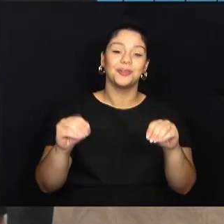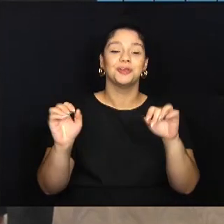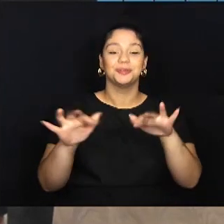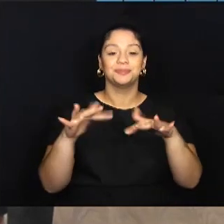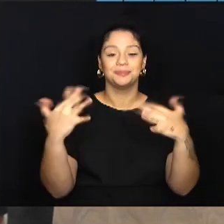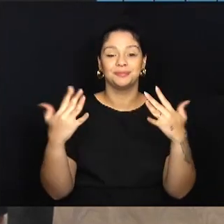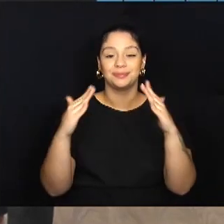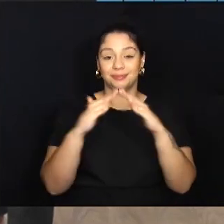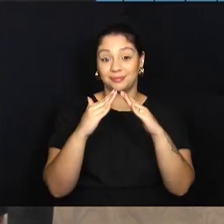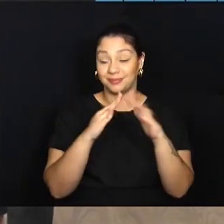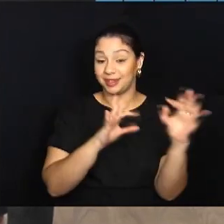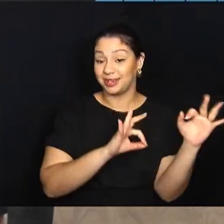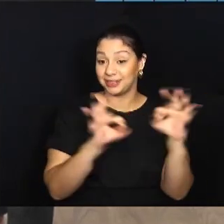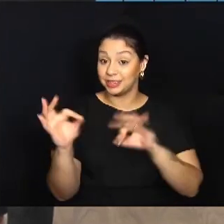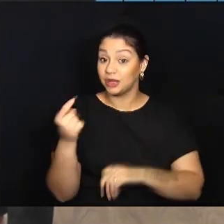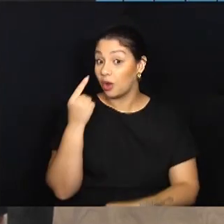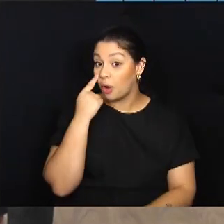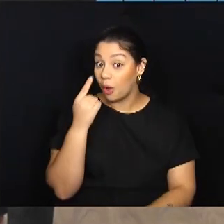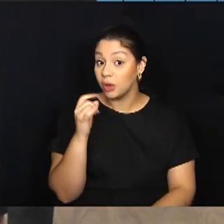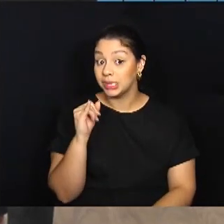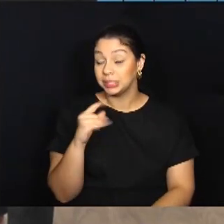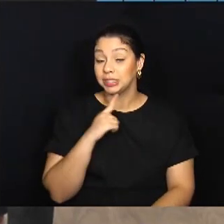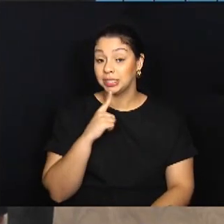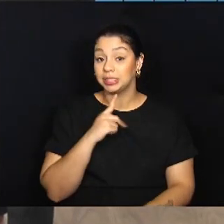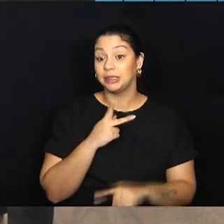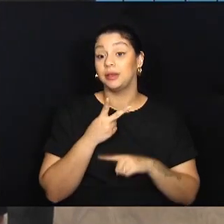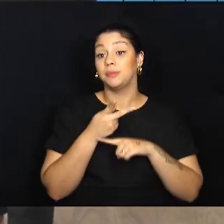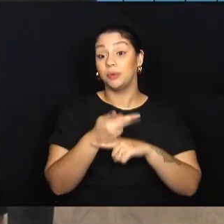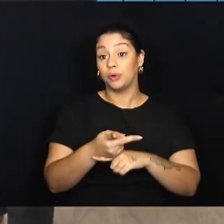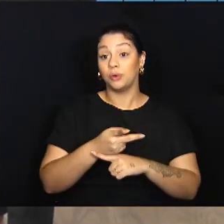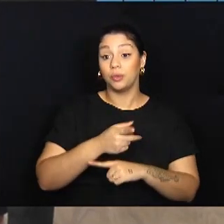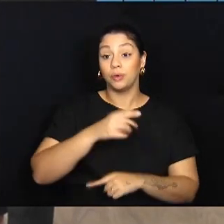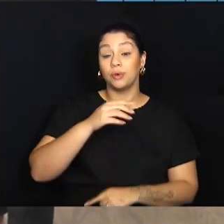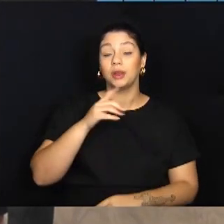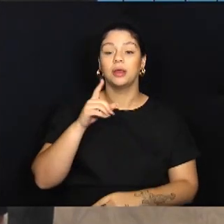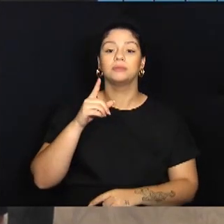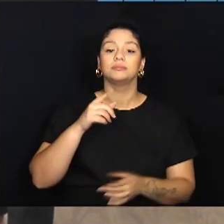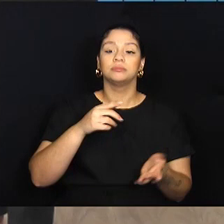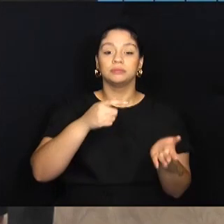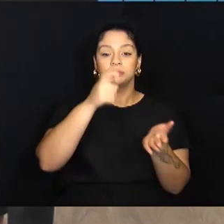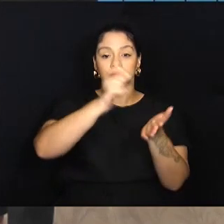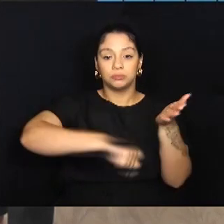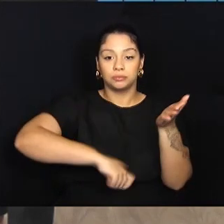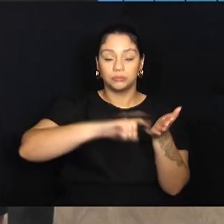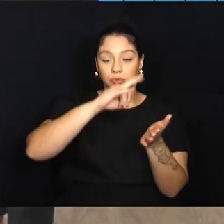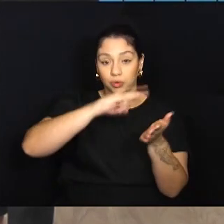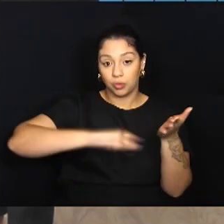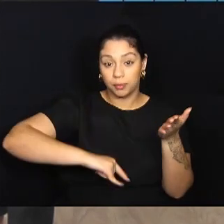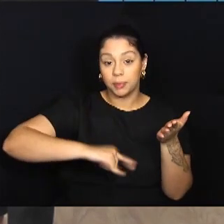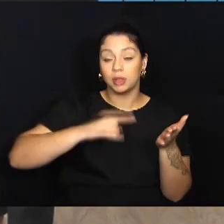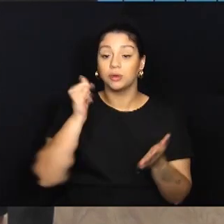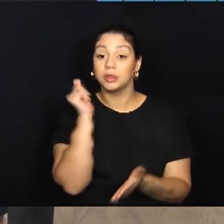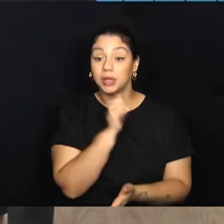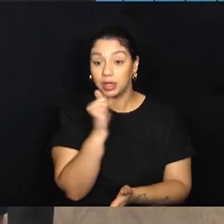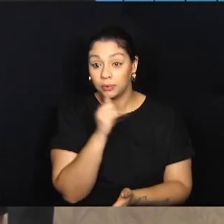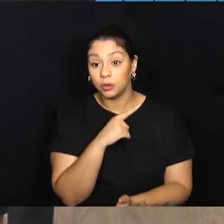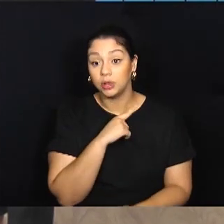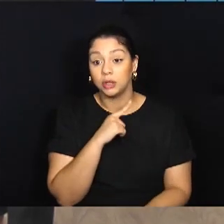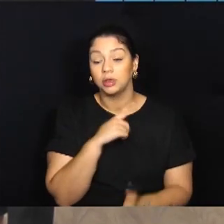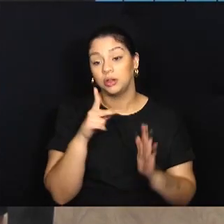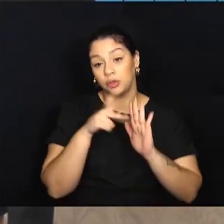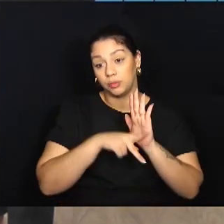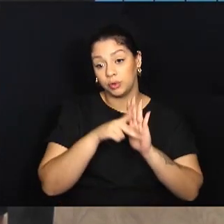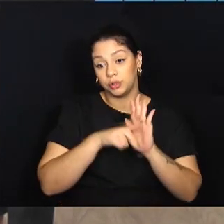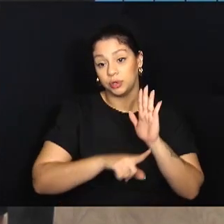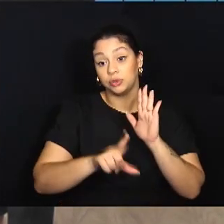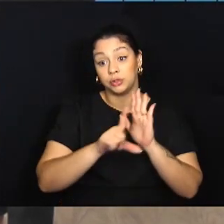só, para quem procura a cidadania italiana, nós temos aí um projeto de lei que tramita no Senado daquele